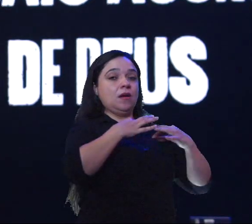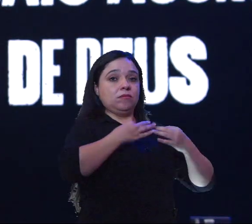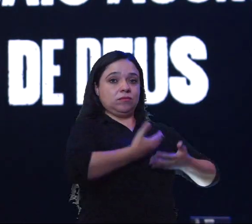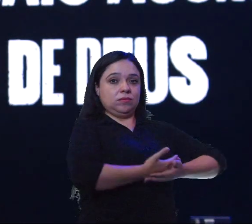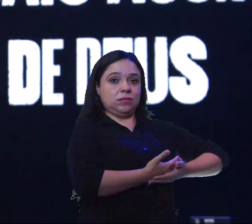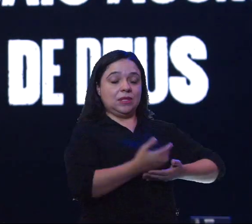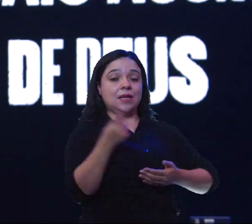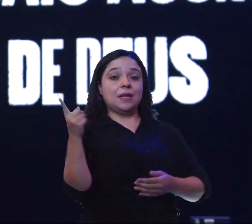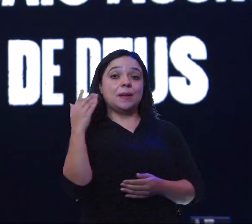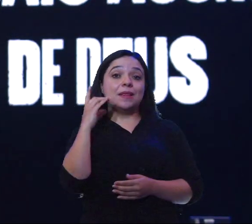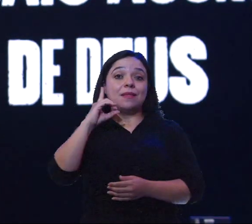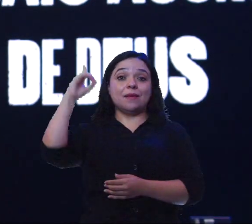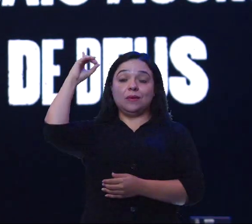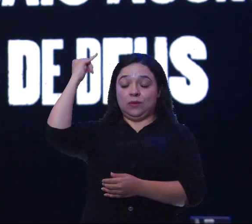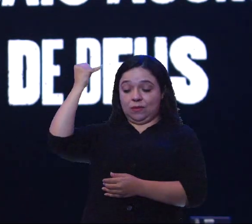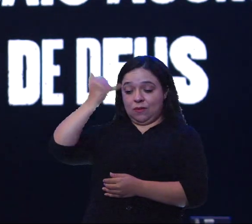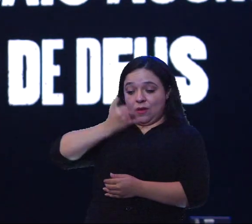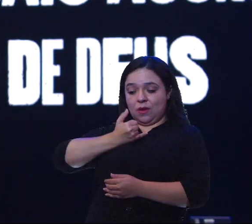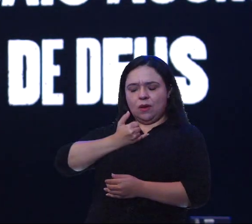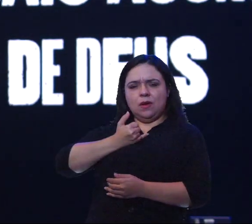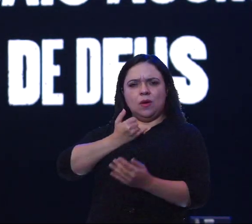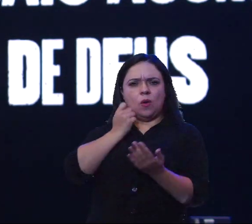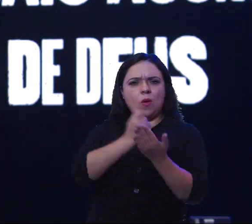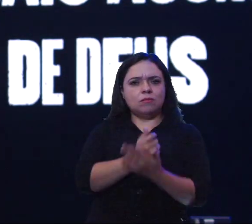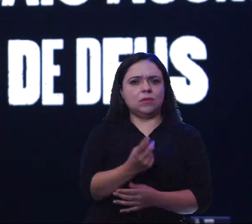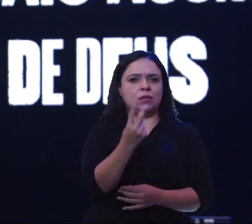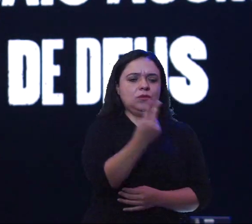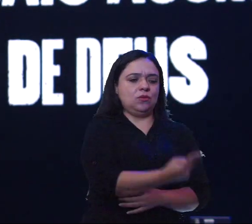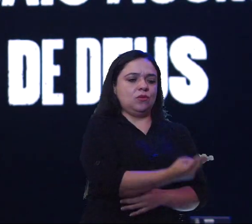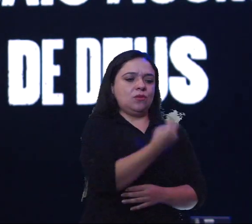compra 2. Eu falei assim, Deus, gêmeos direto.